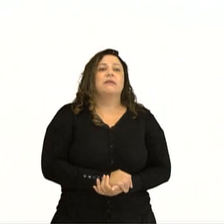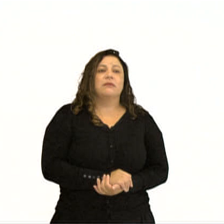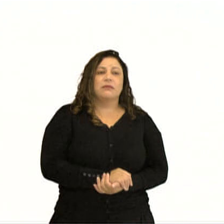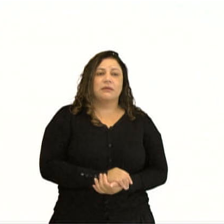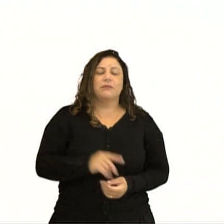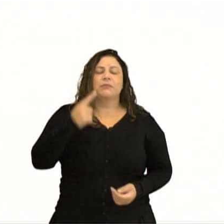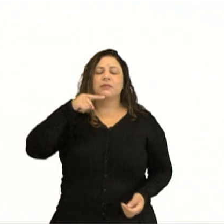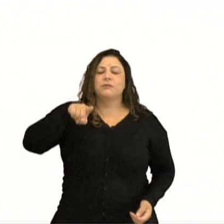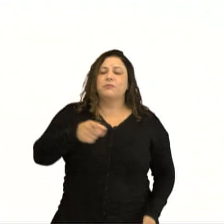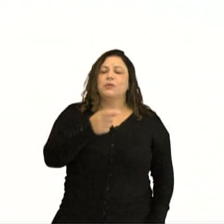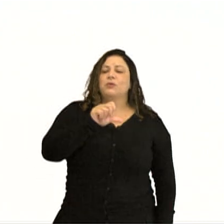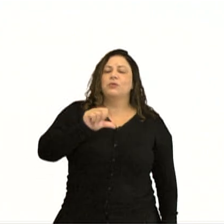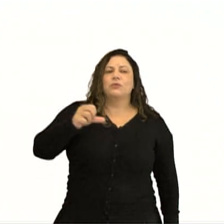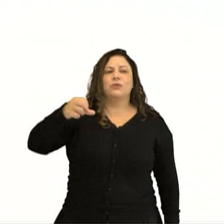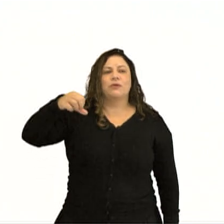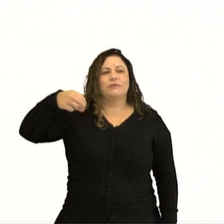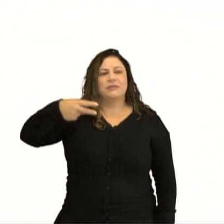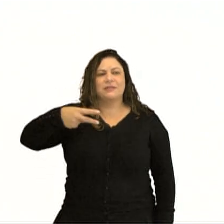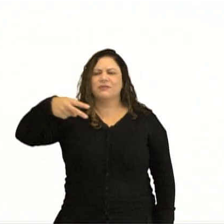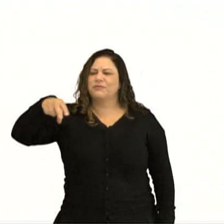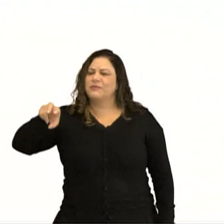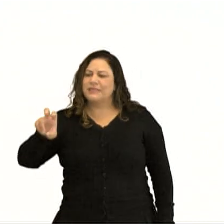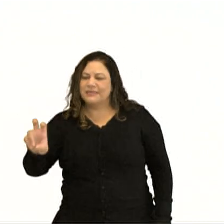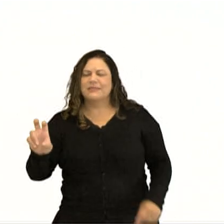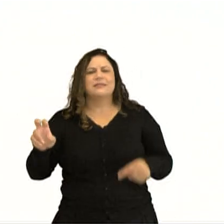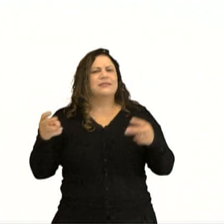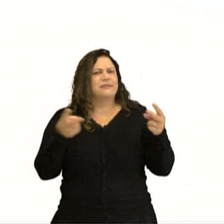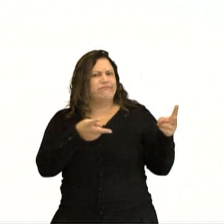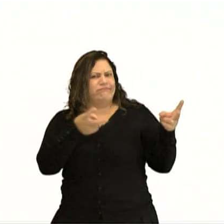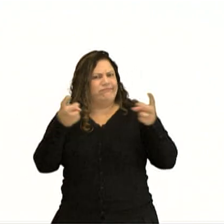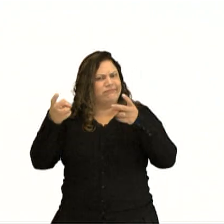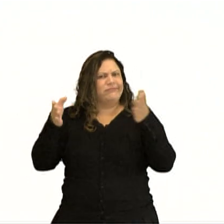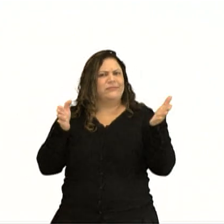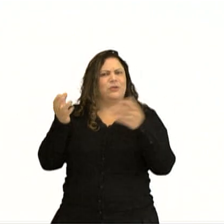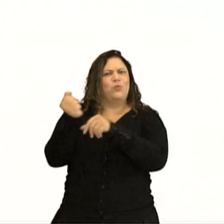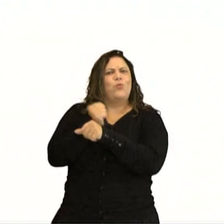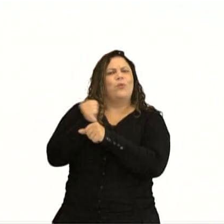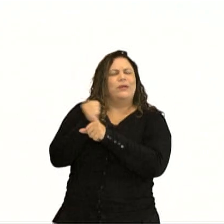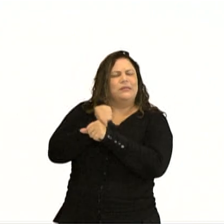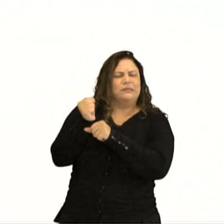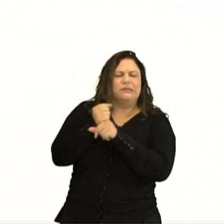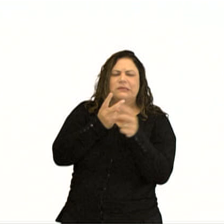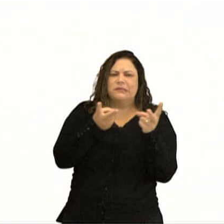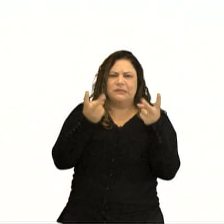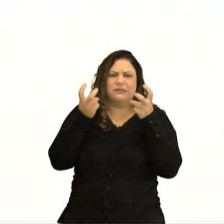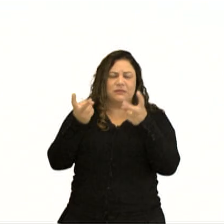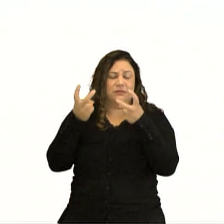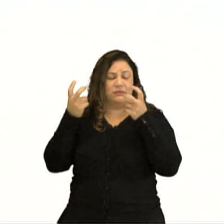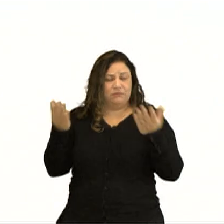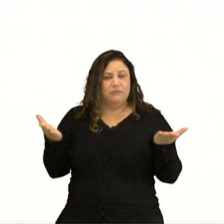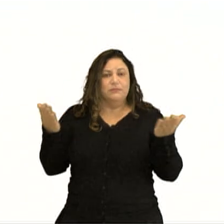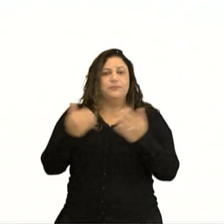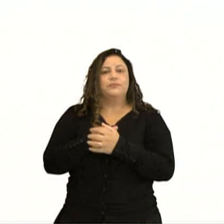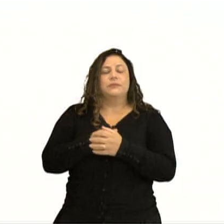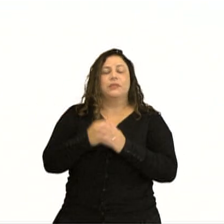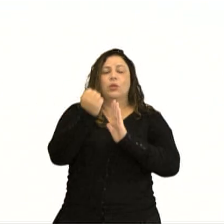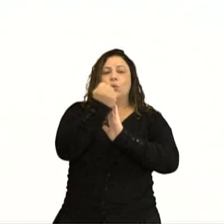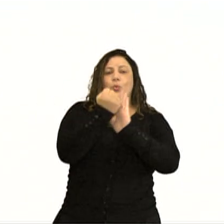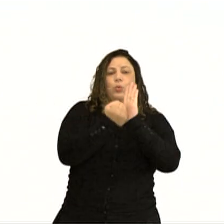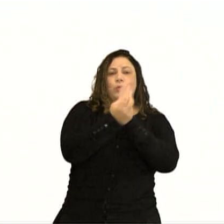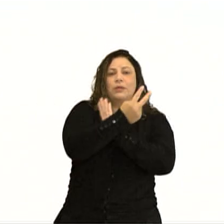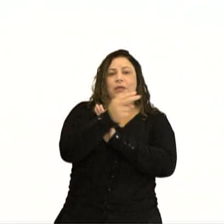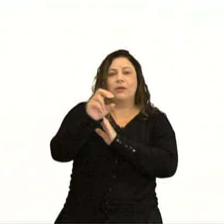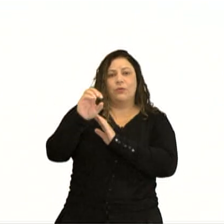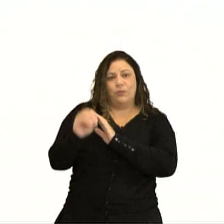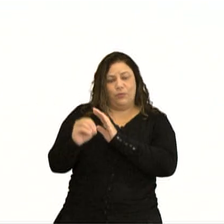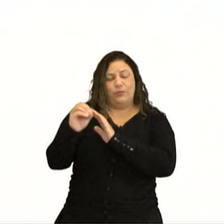gente, 1925, se vocês forem perceber, lembra, os artistas fogem, no começo do século XX, deixam